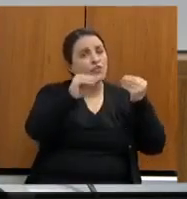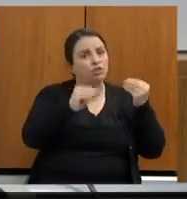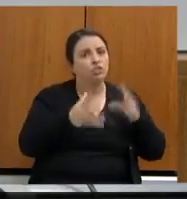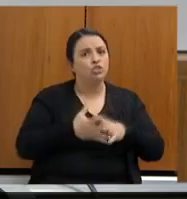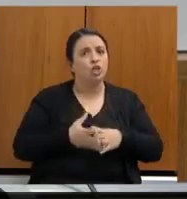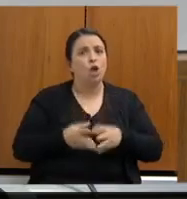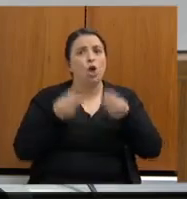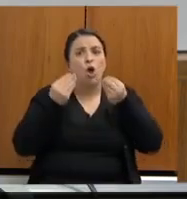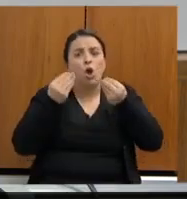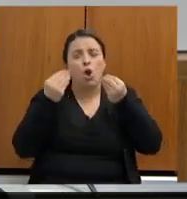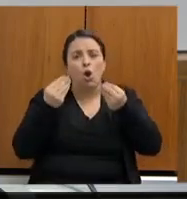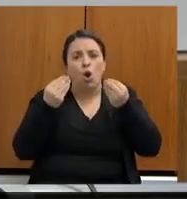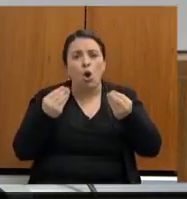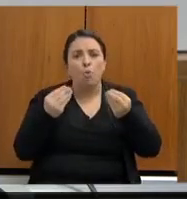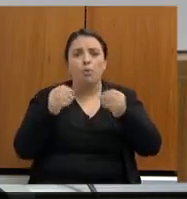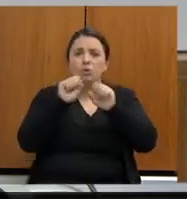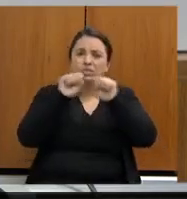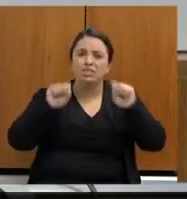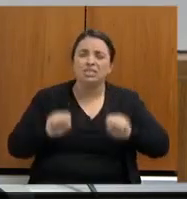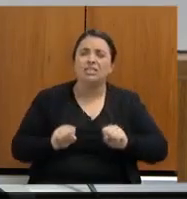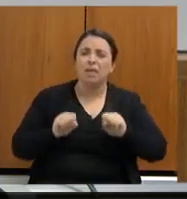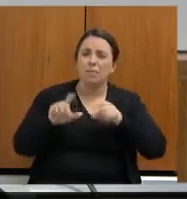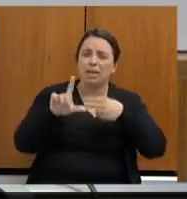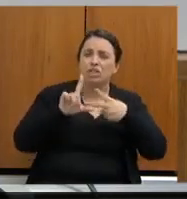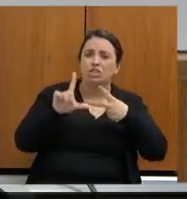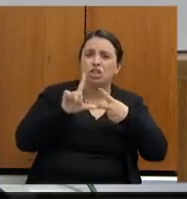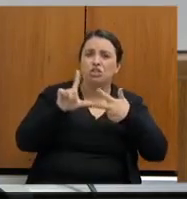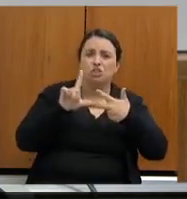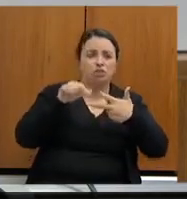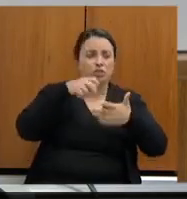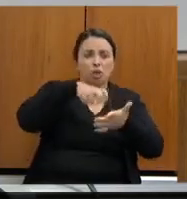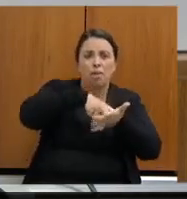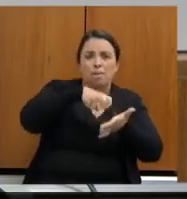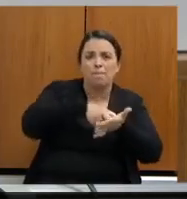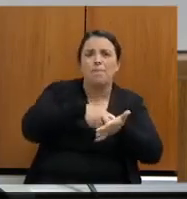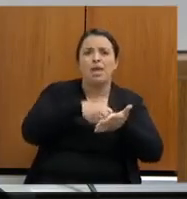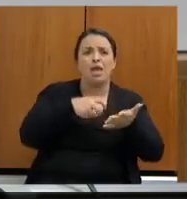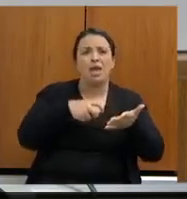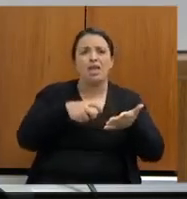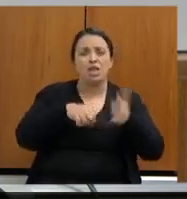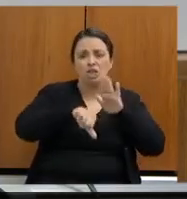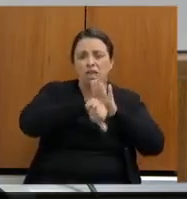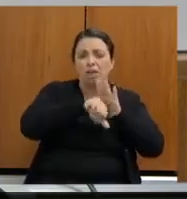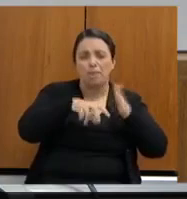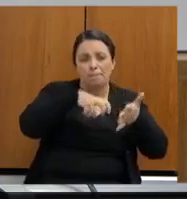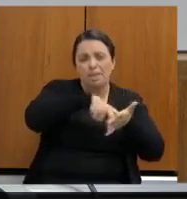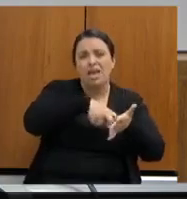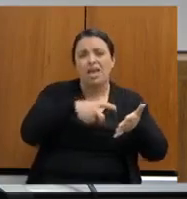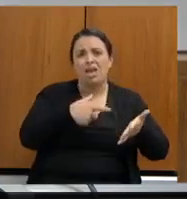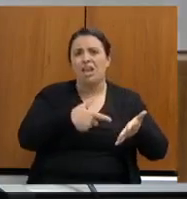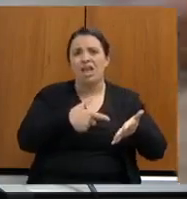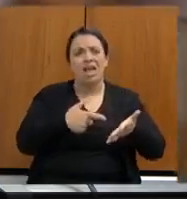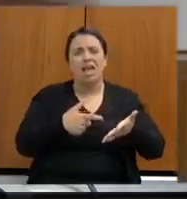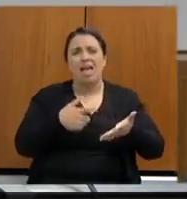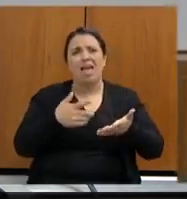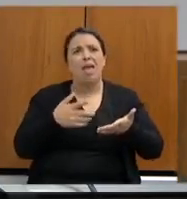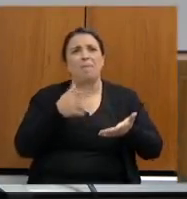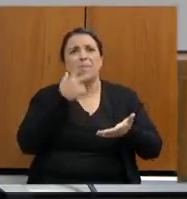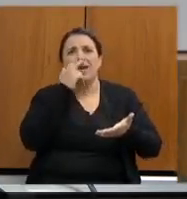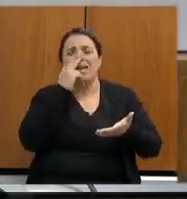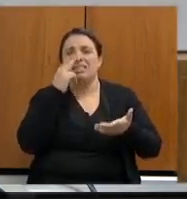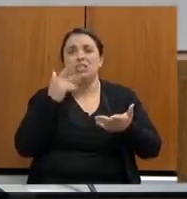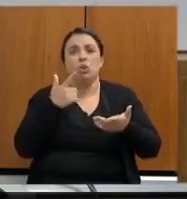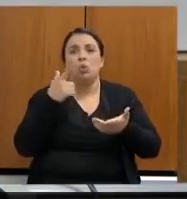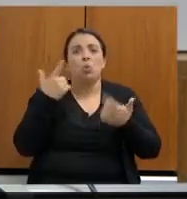frouxo de execução penal não funciona e que tem que bandido que só se resolve quando é enviado para o colo do